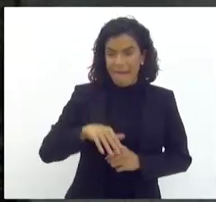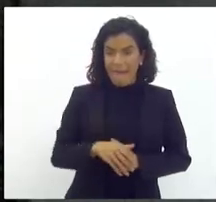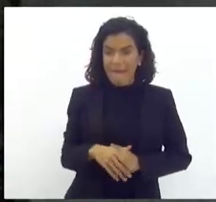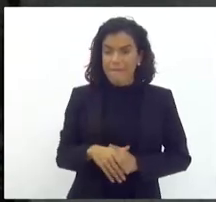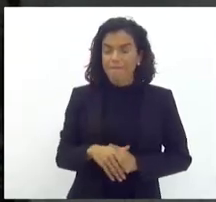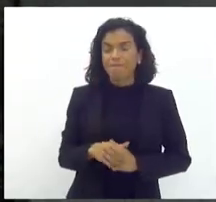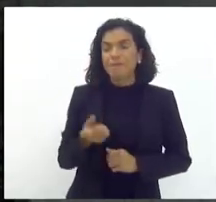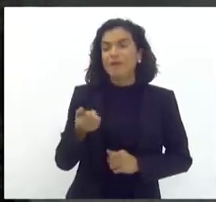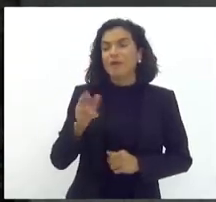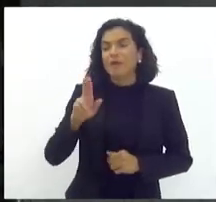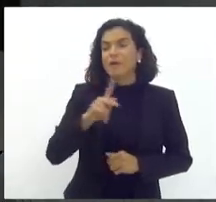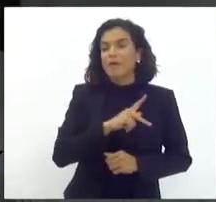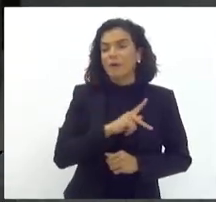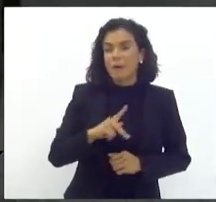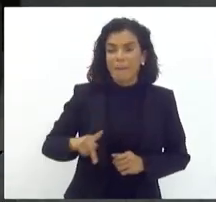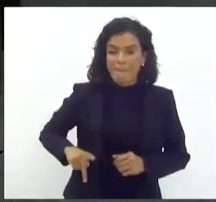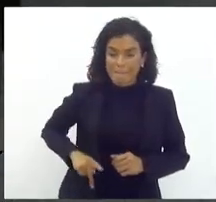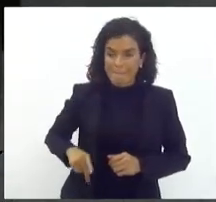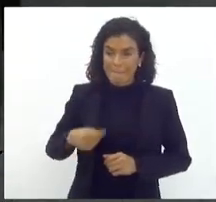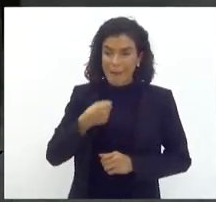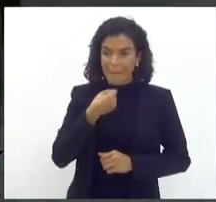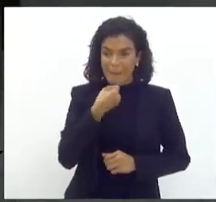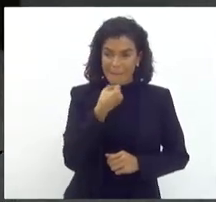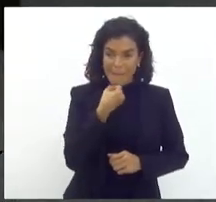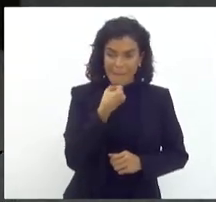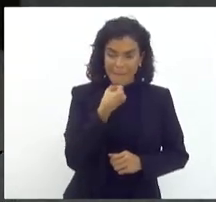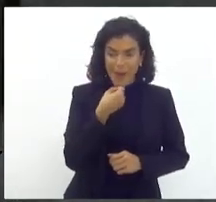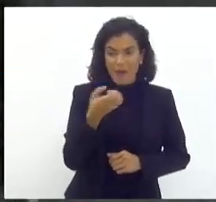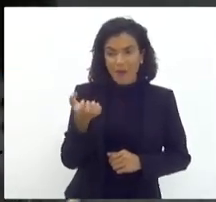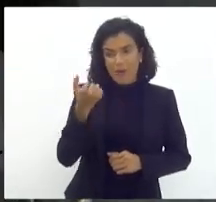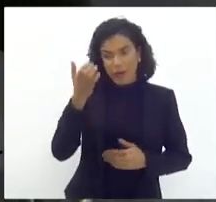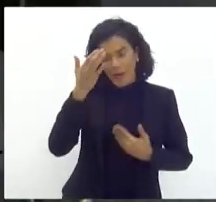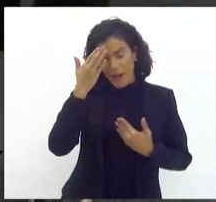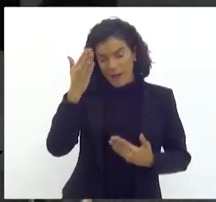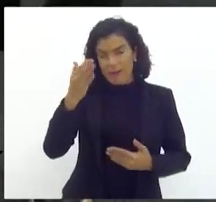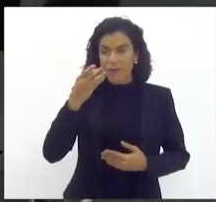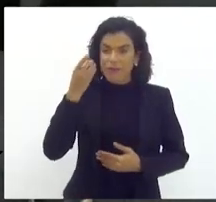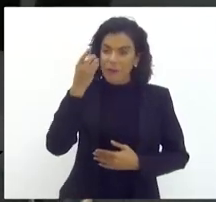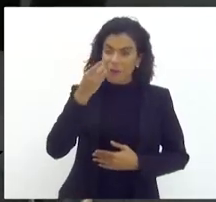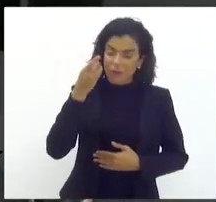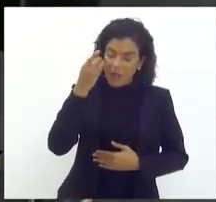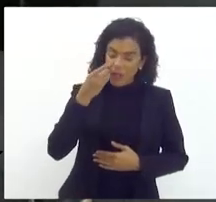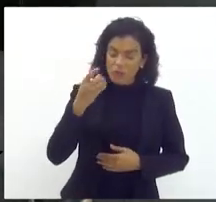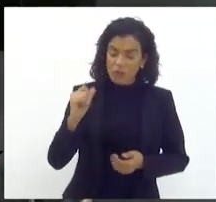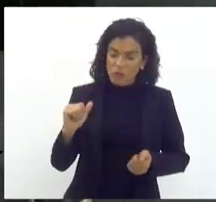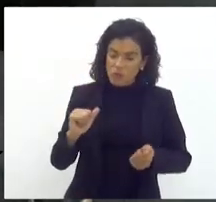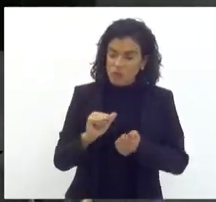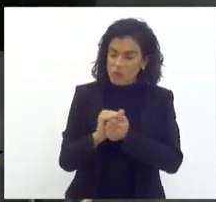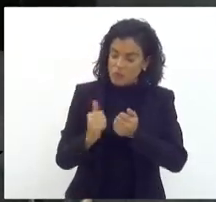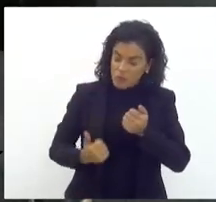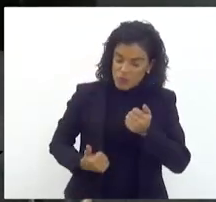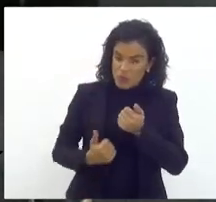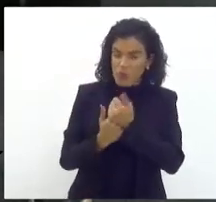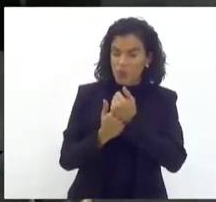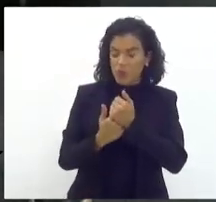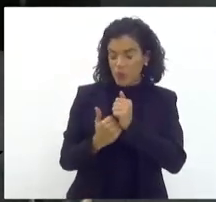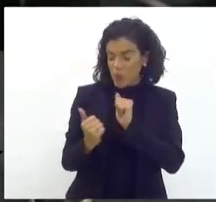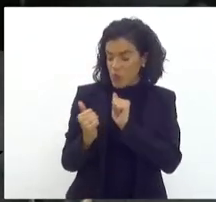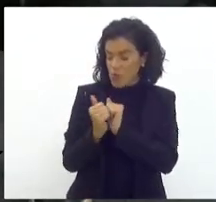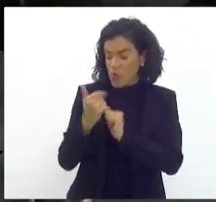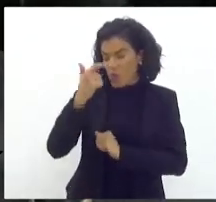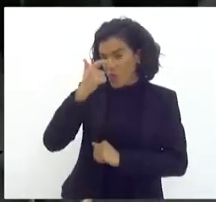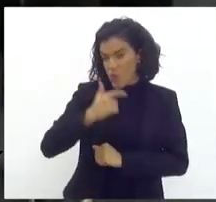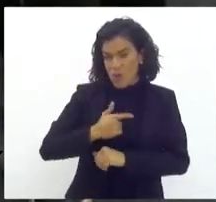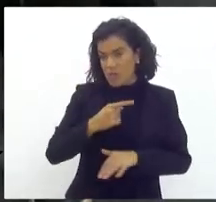senhor presidente eu tô vendo aqui até o microfone eu quero agradecer aos deputados que juntos comigo na semana